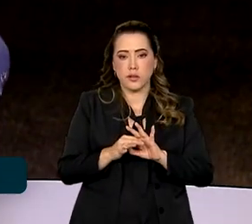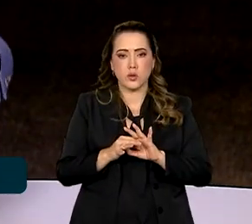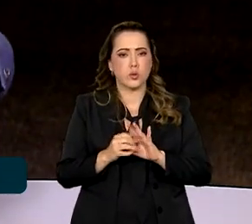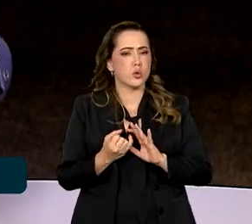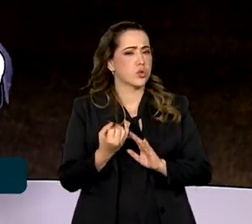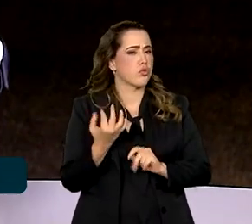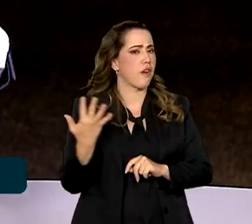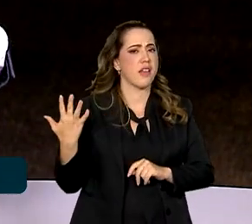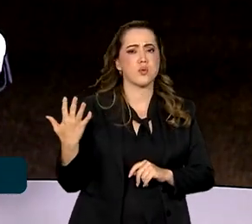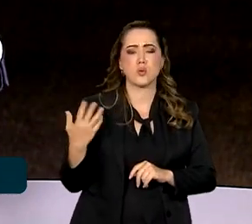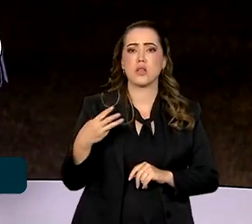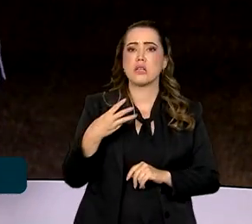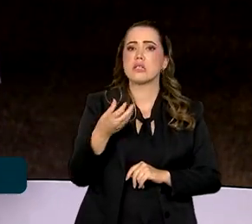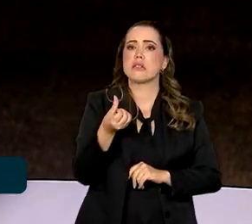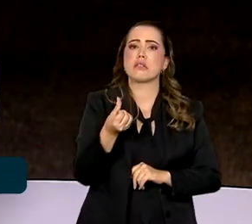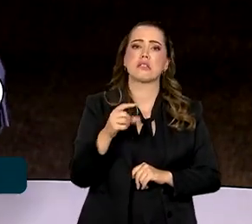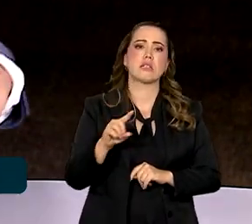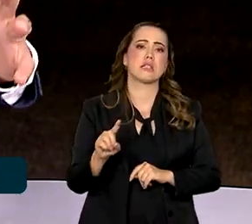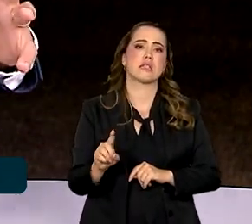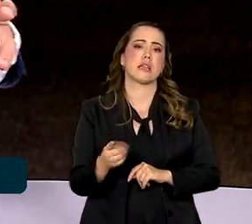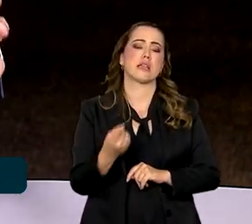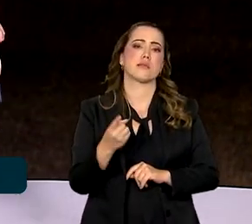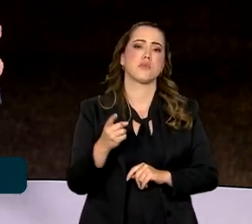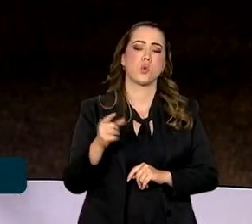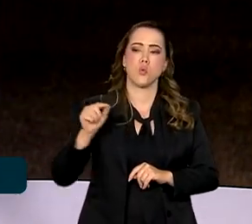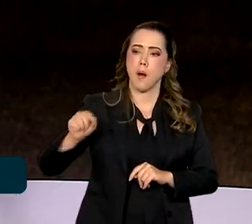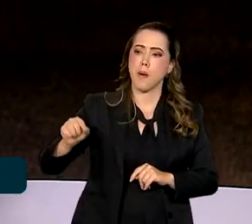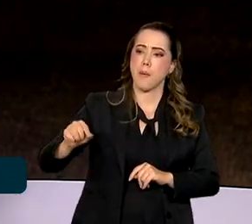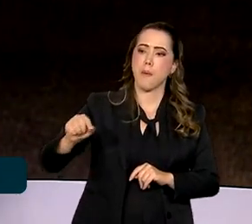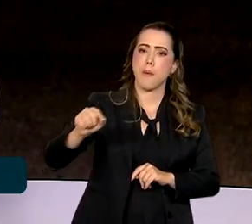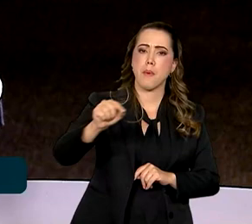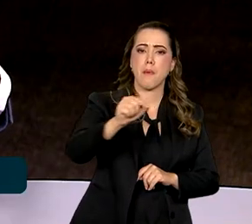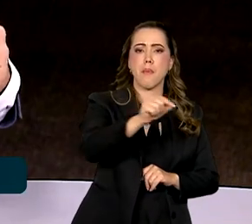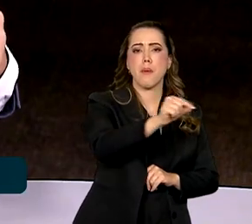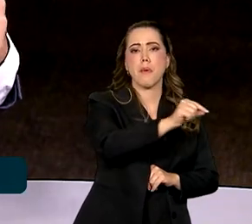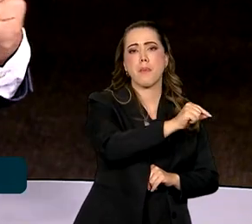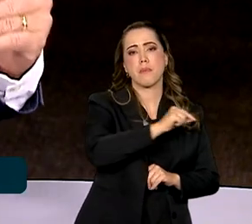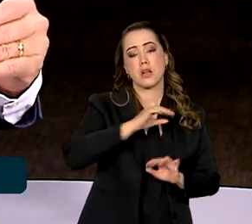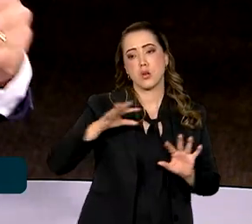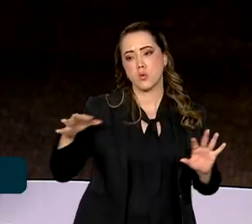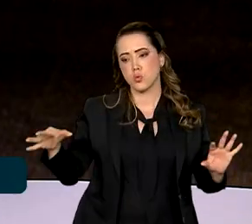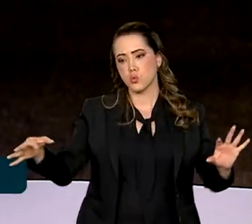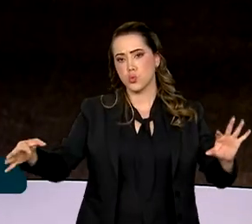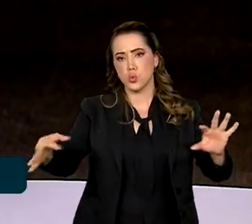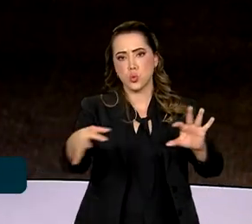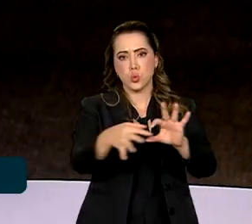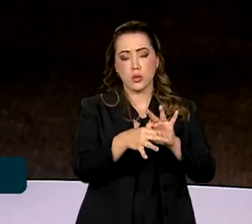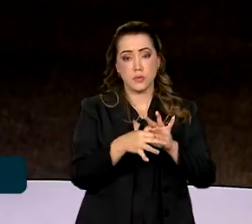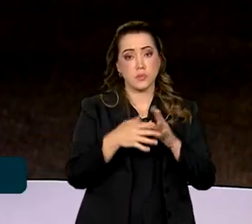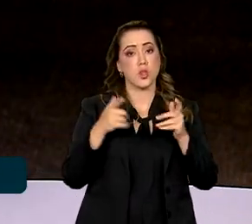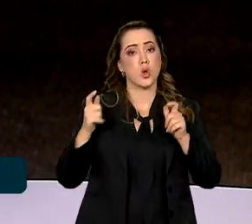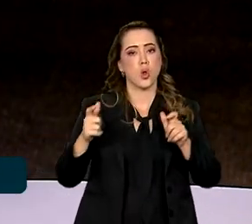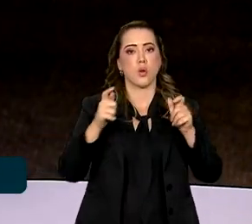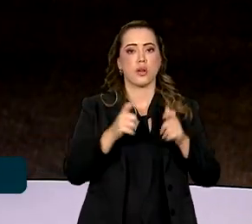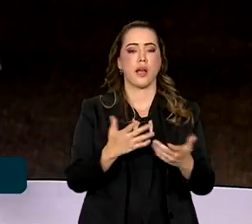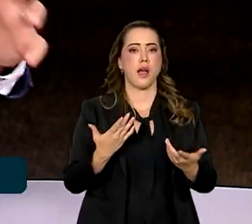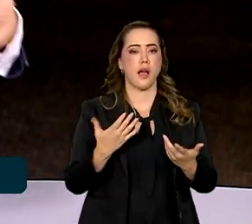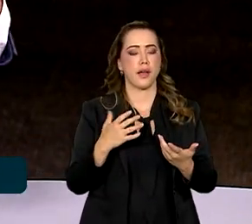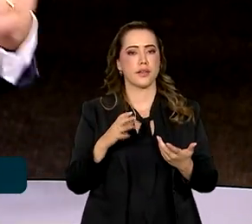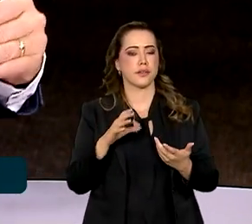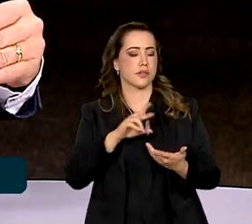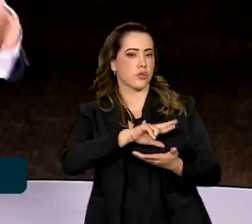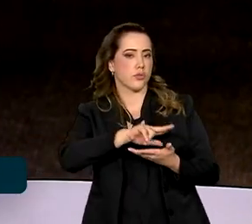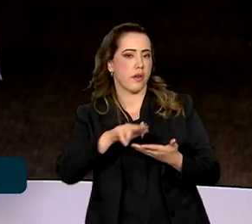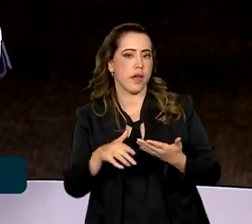são 36 mil unidades, quando a gente soma ali com os centros de convivência com o